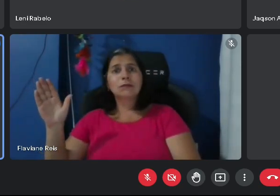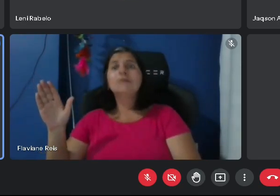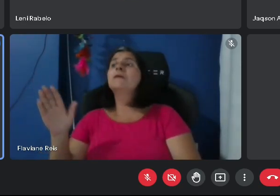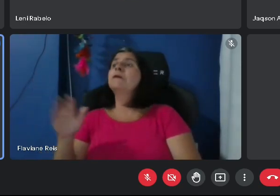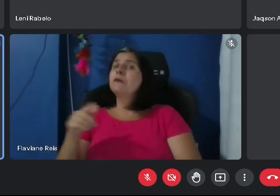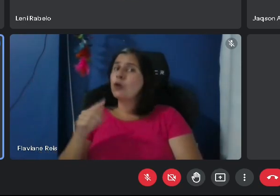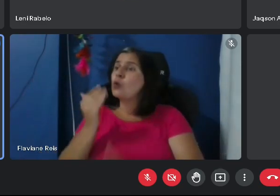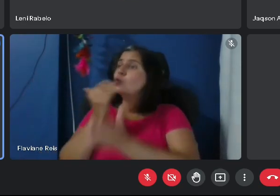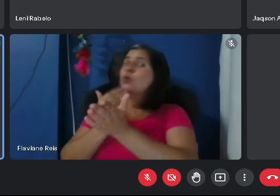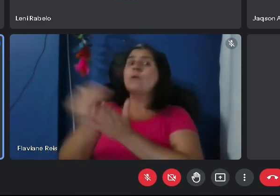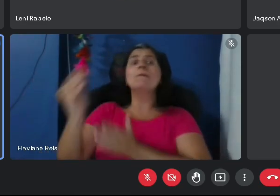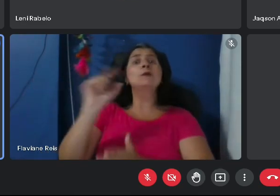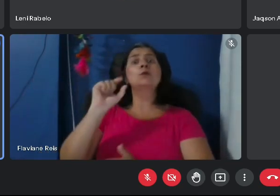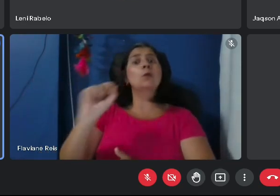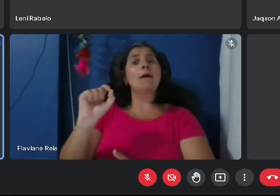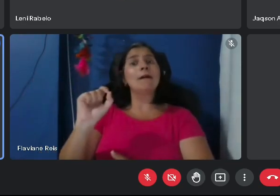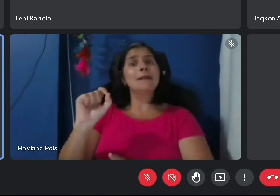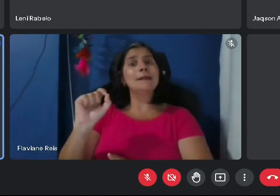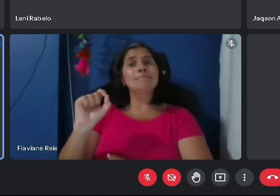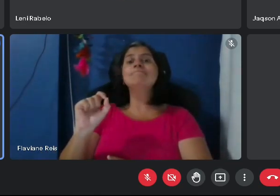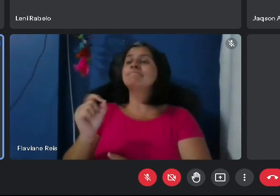por todo esse período